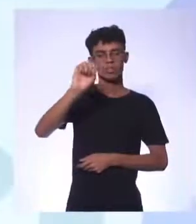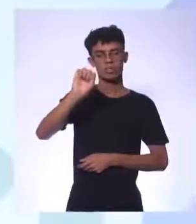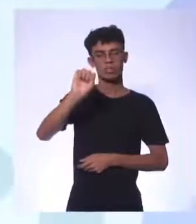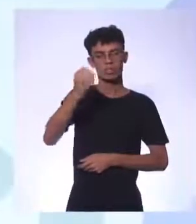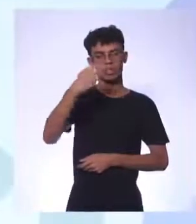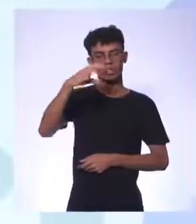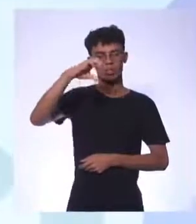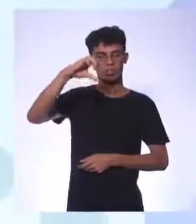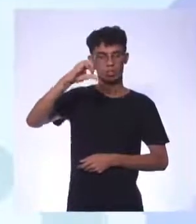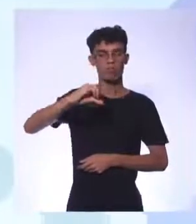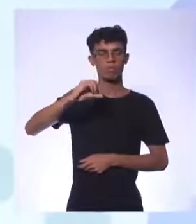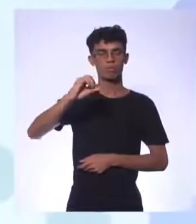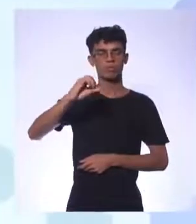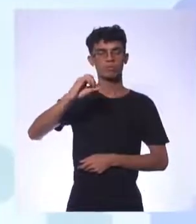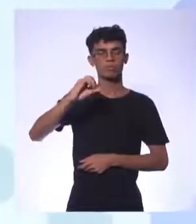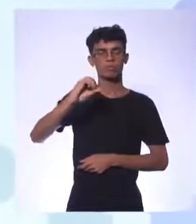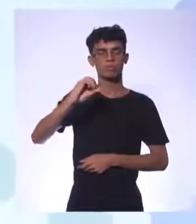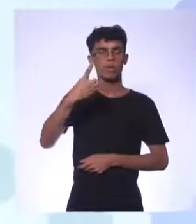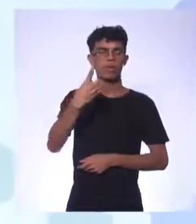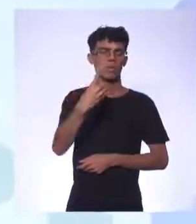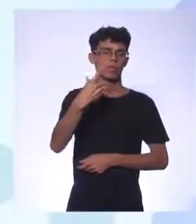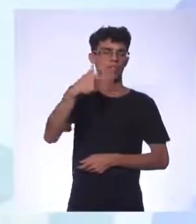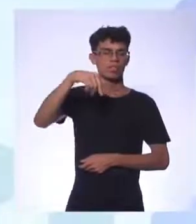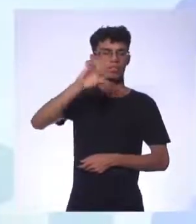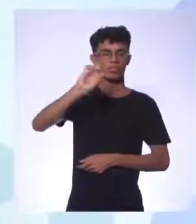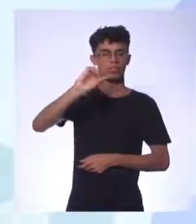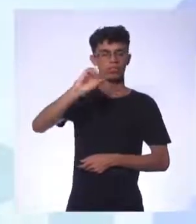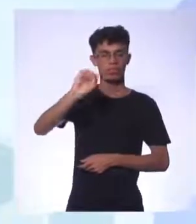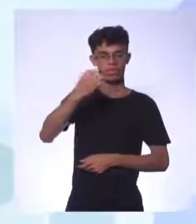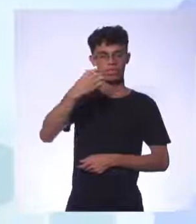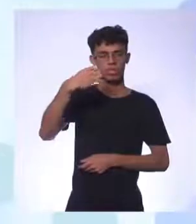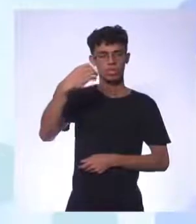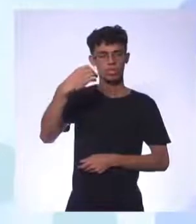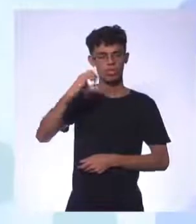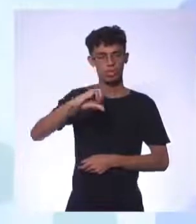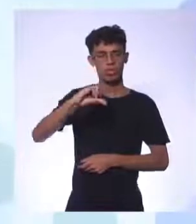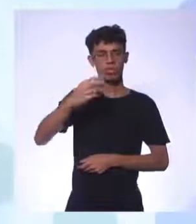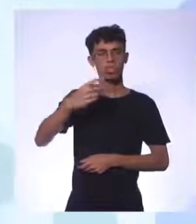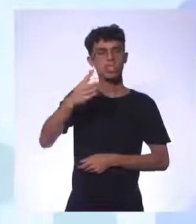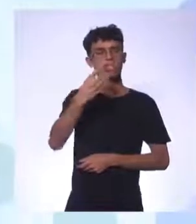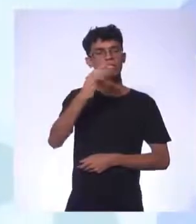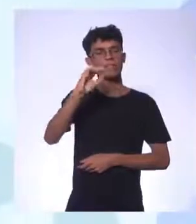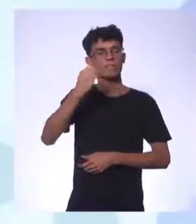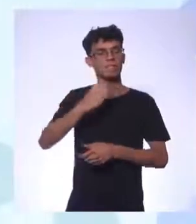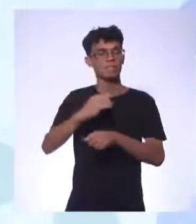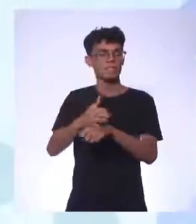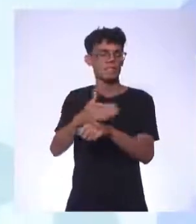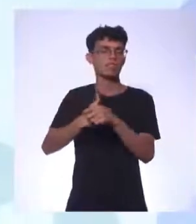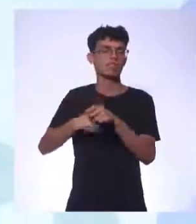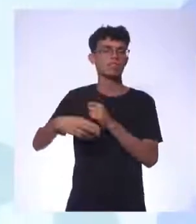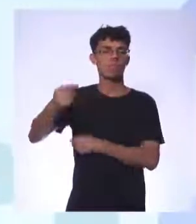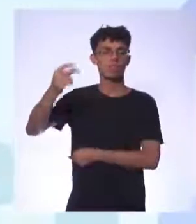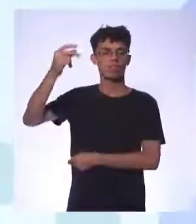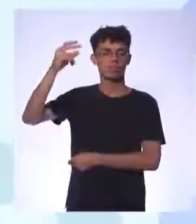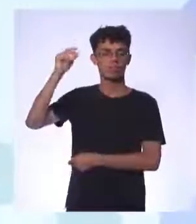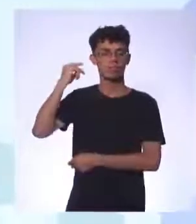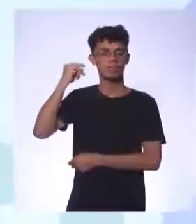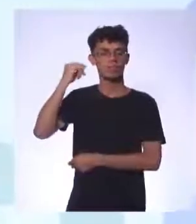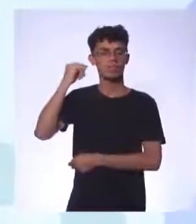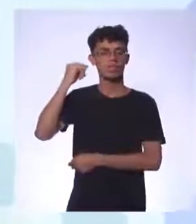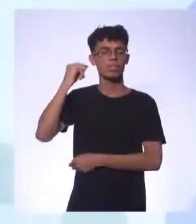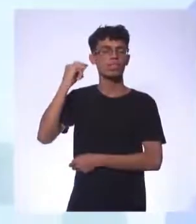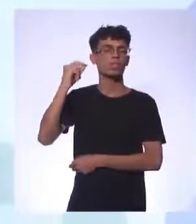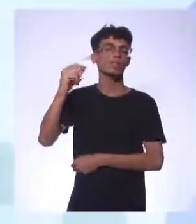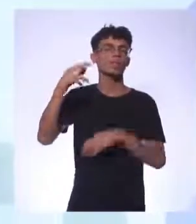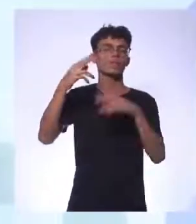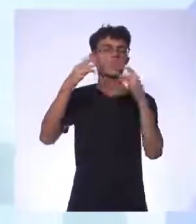1789, né? A Conjuração Mineira foi em 1789, isso. 100 anos antes da proclamação da República. Como que eles